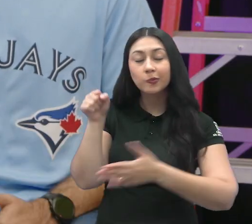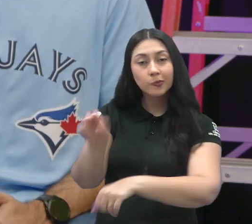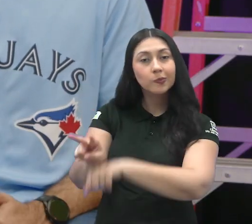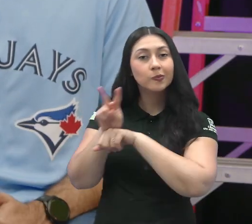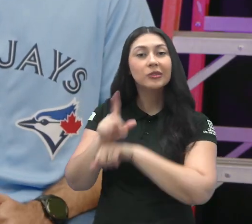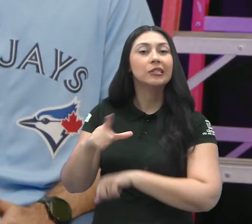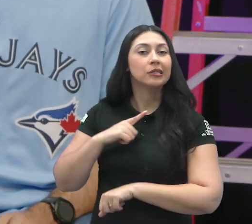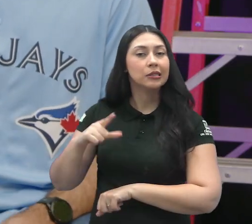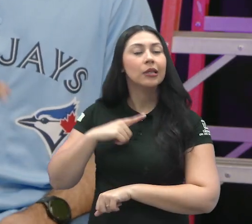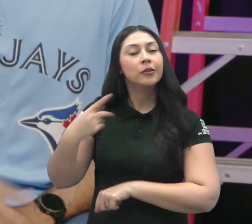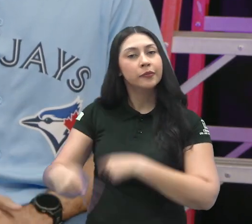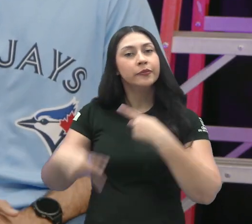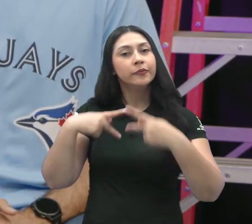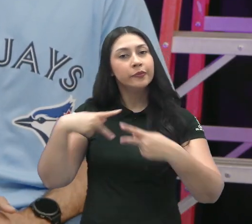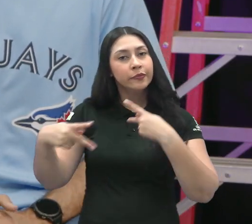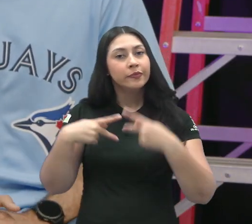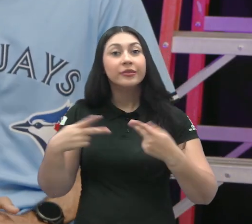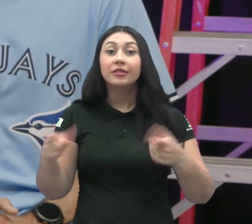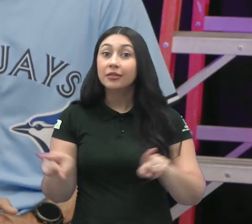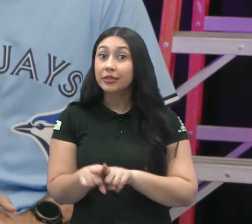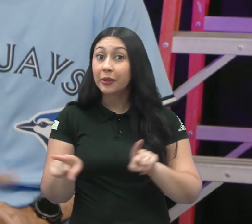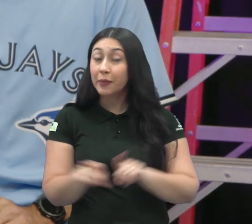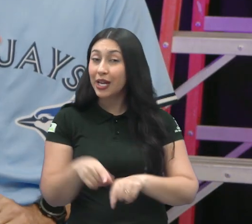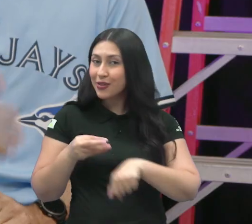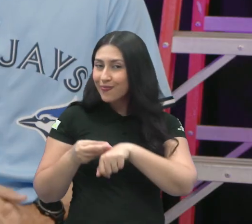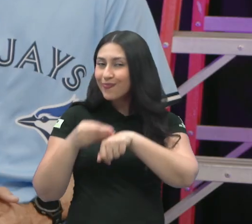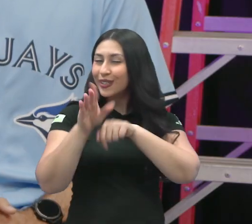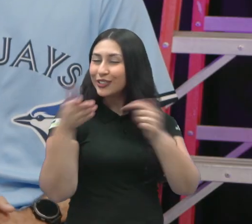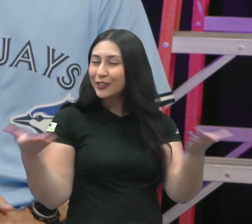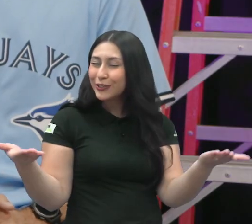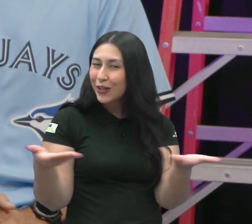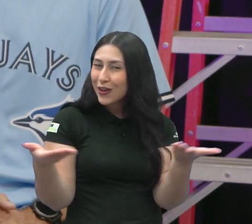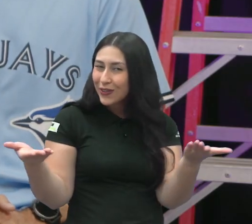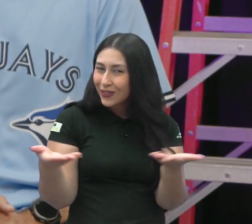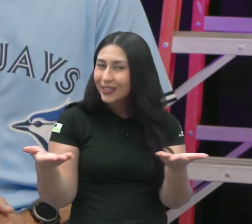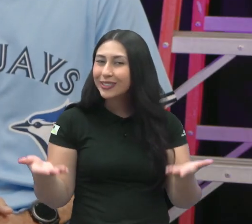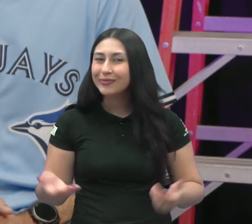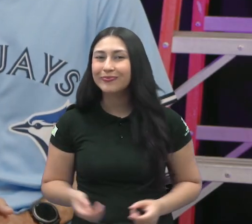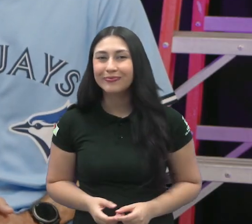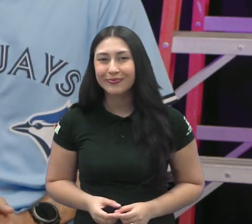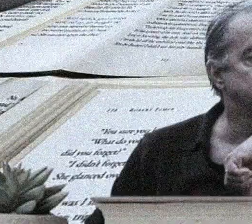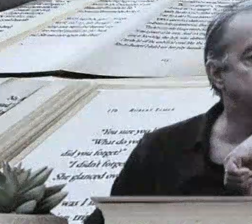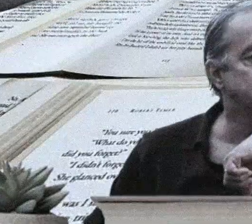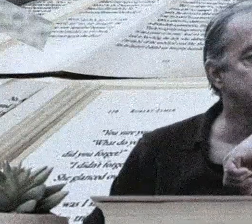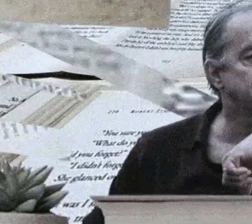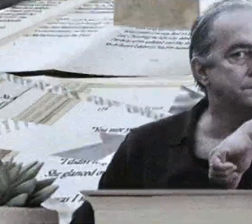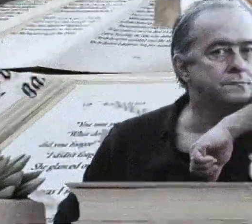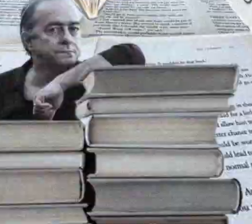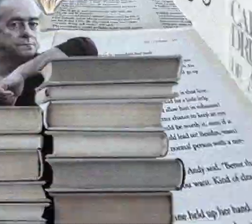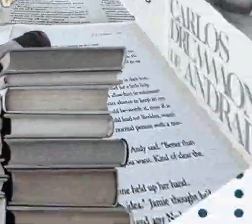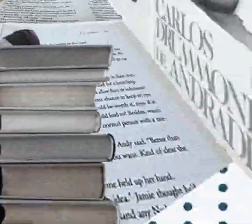as bibliotecas da cidade e tem o nosso quadro Tem na Biblioteca, que dá uma dica de livro para você. Confere aí.